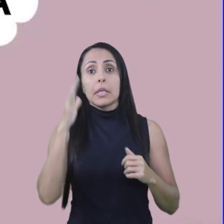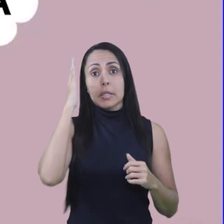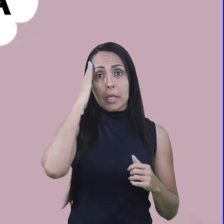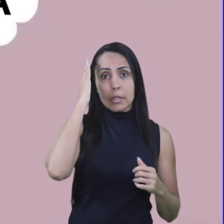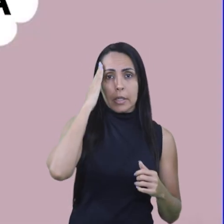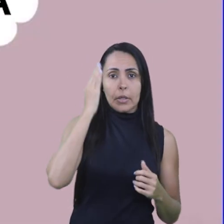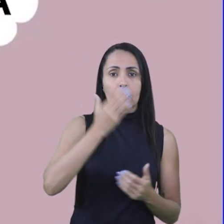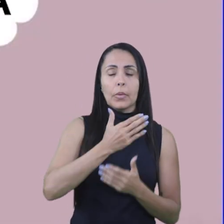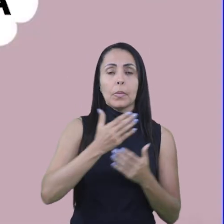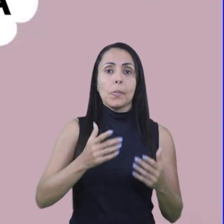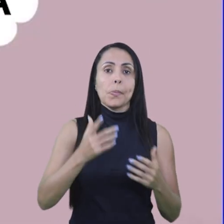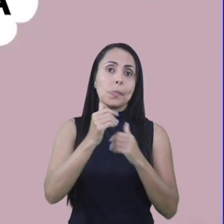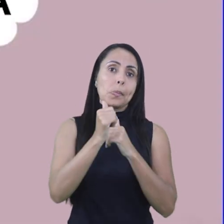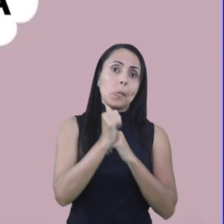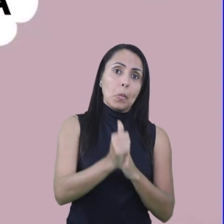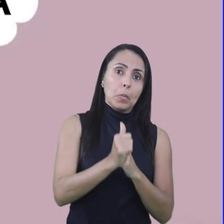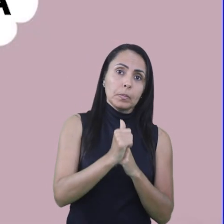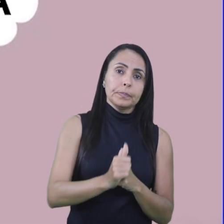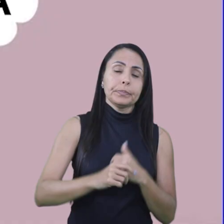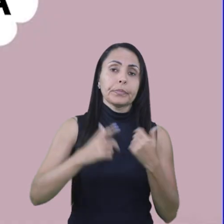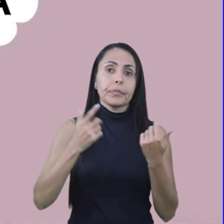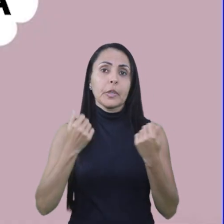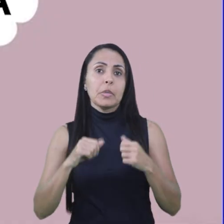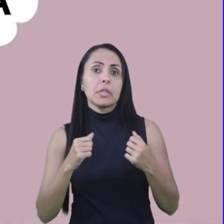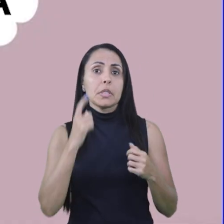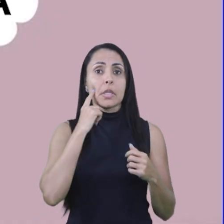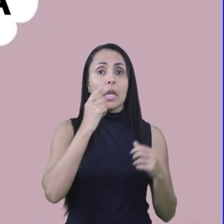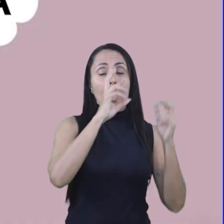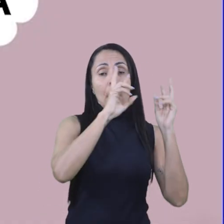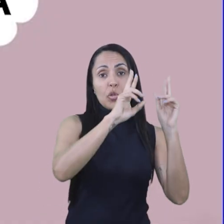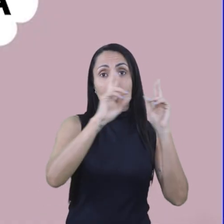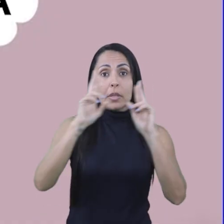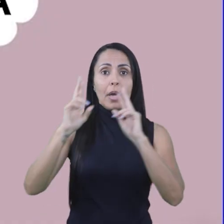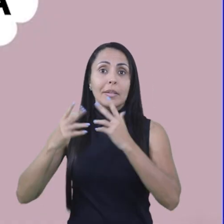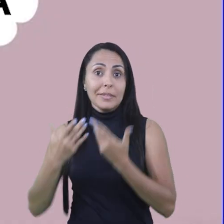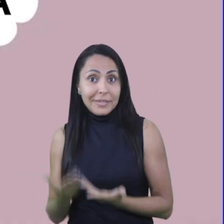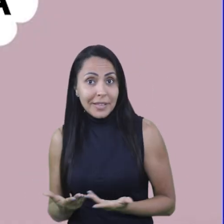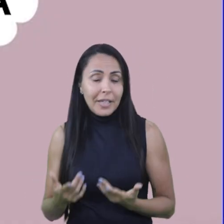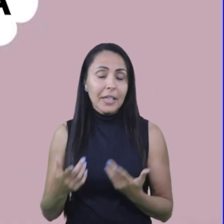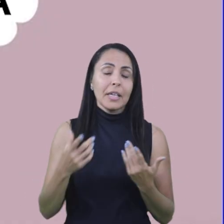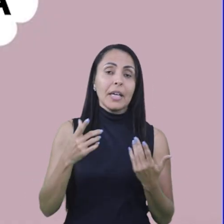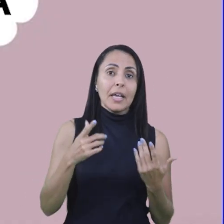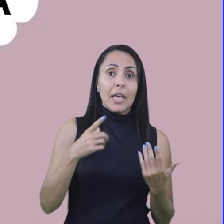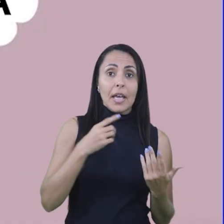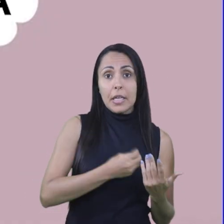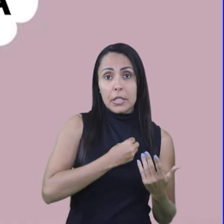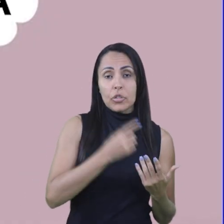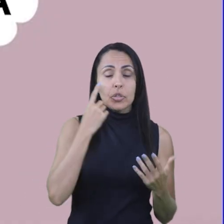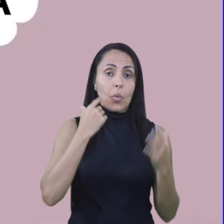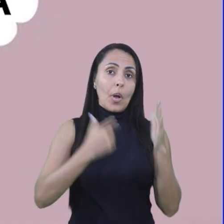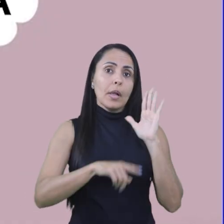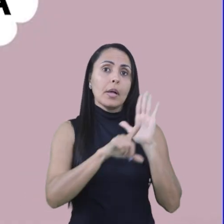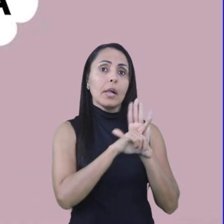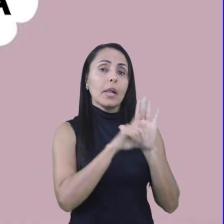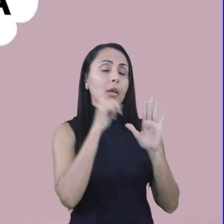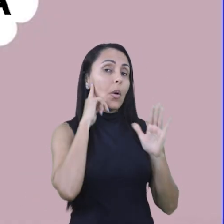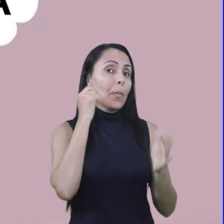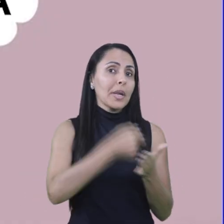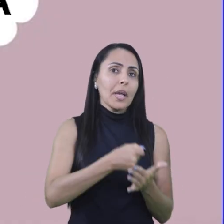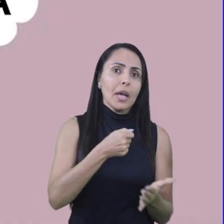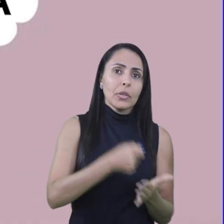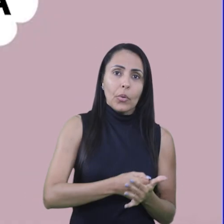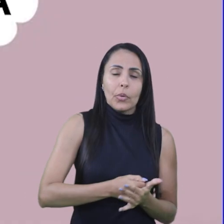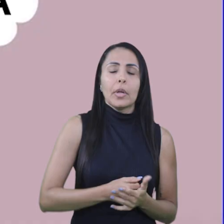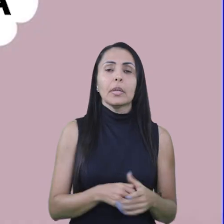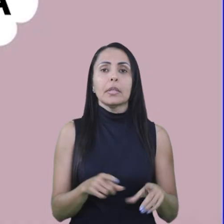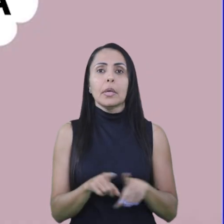elas devem ser seguidas, que elas têm que ser respeitadas, porque existe uma legislação que nos obriga a seguir.